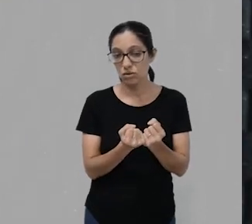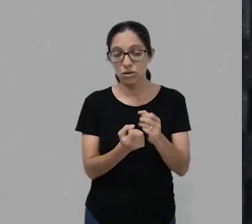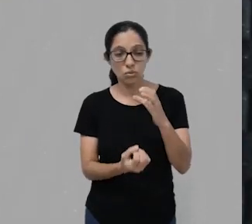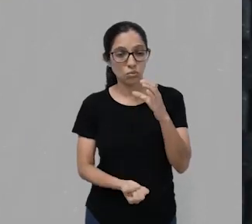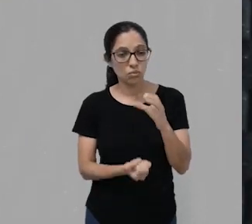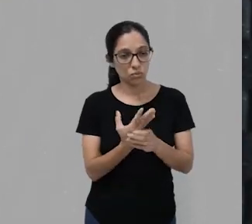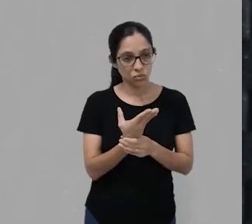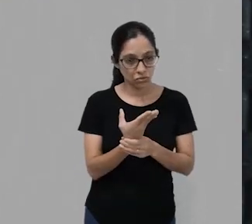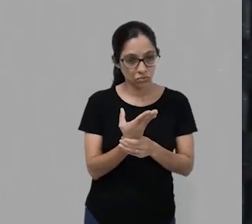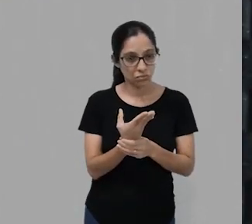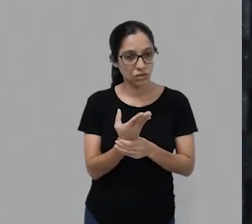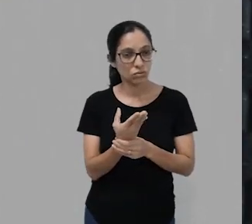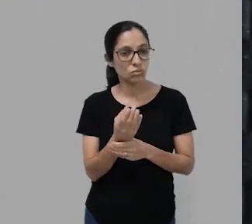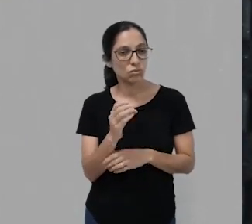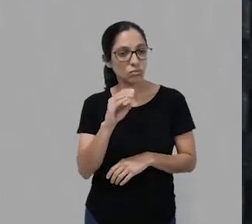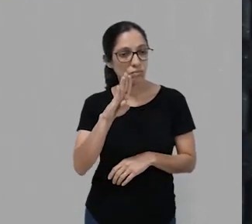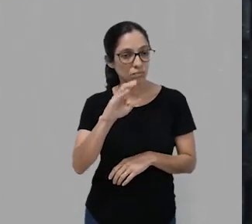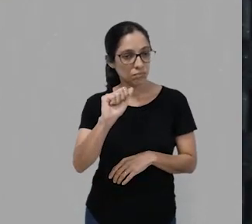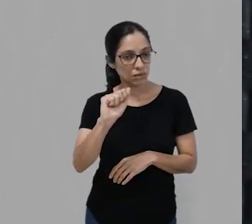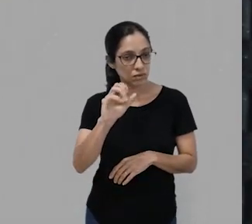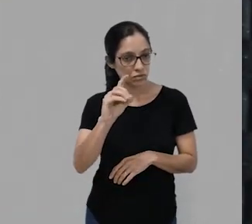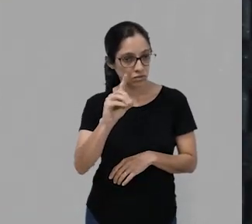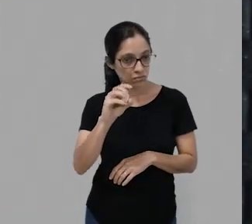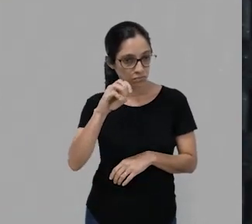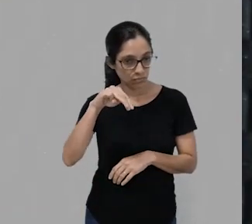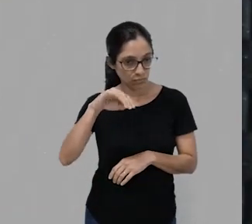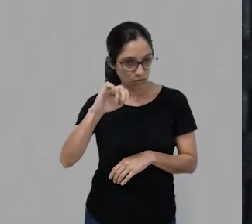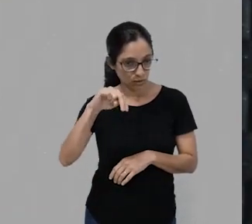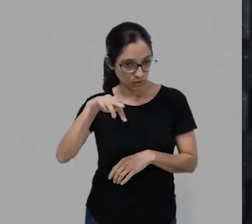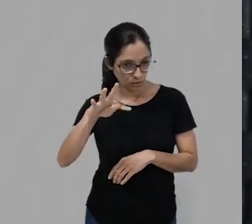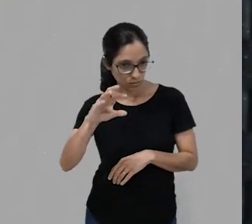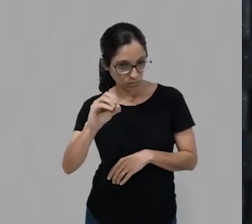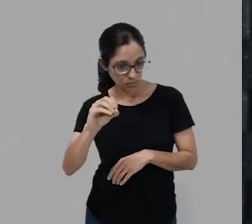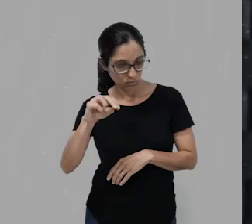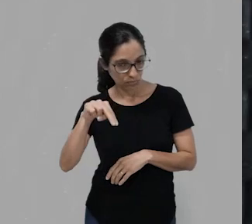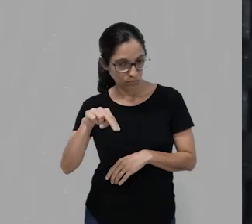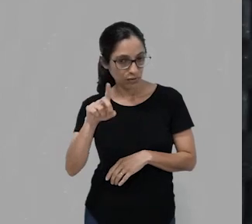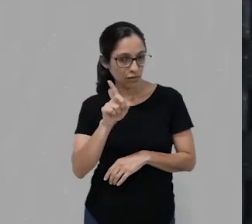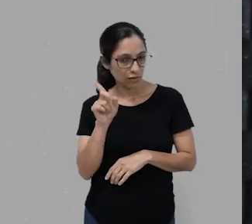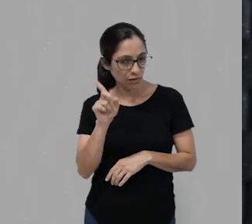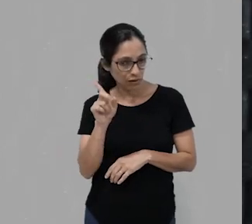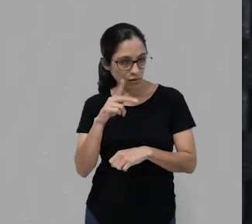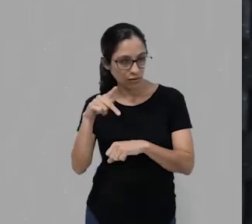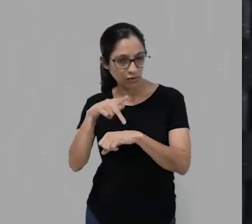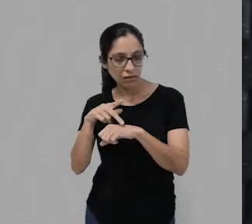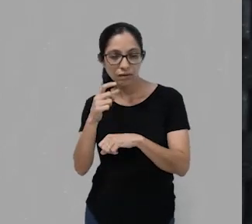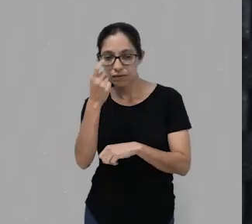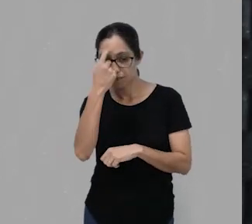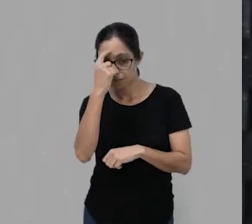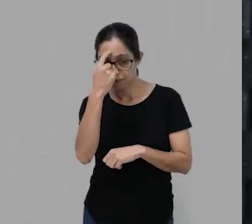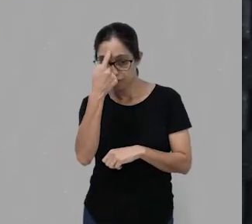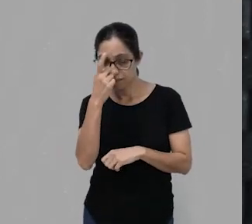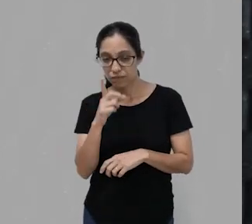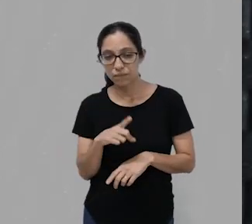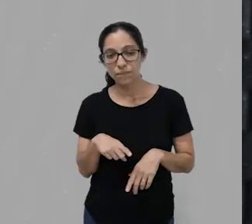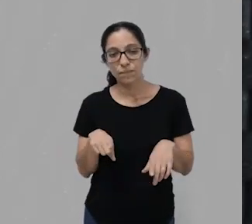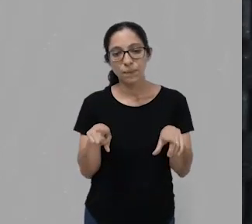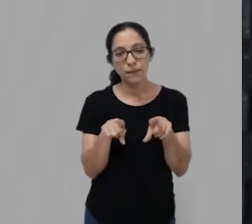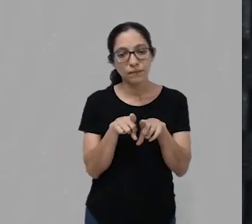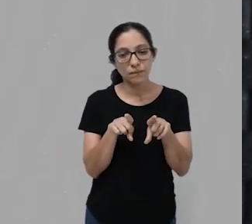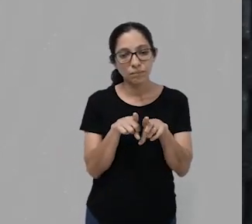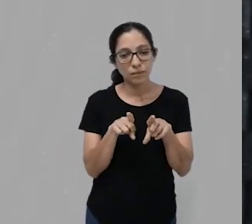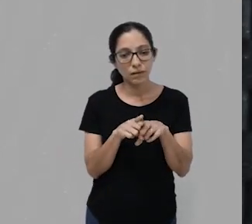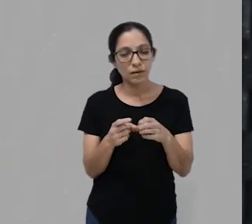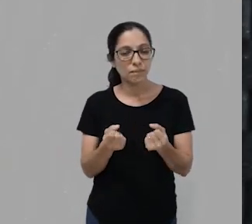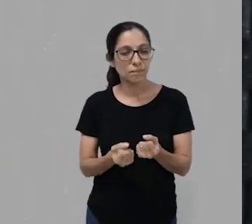Índia. Ele ainda não tinha o nome de badminton, tinha o nome de quê? De Pona. Tem aqui o tamborete e a peteca. A peteca